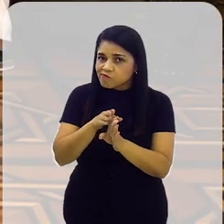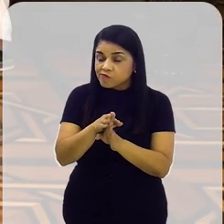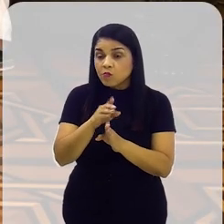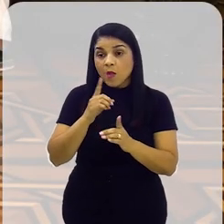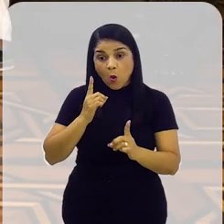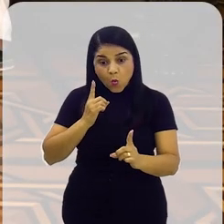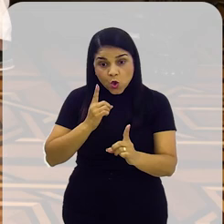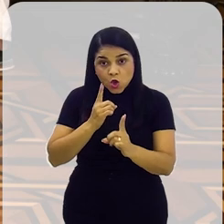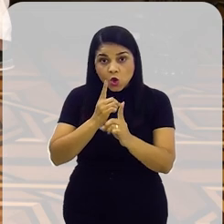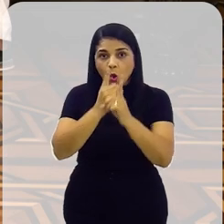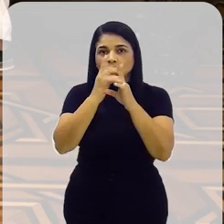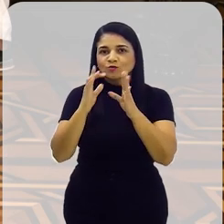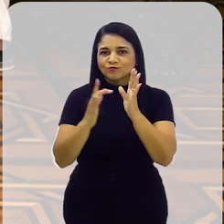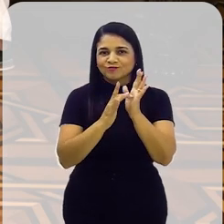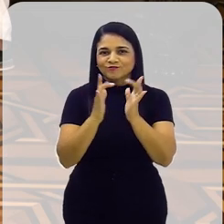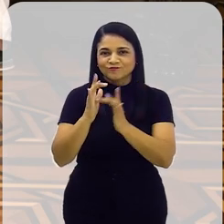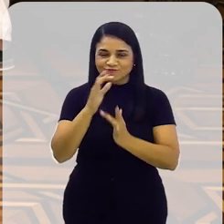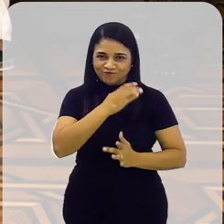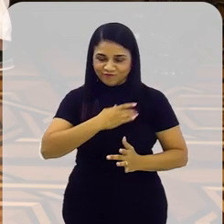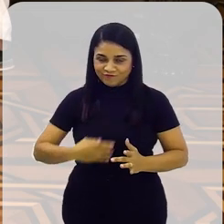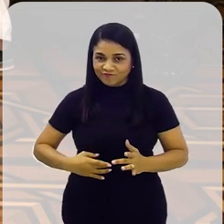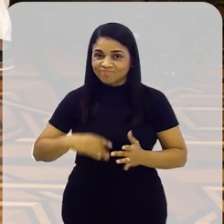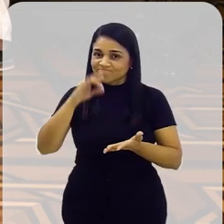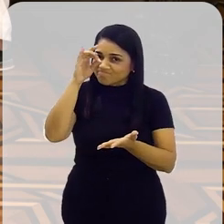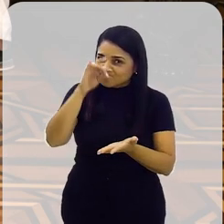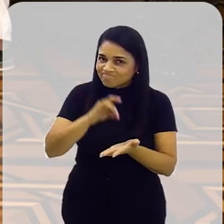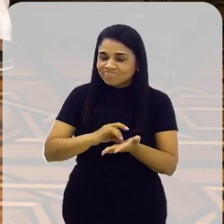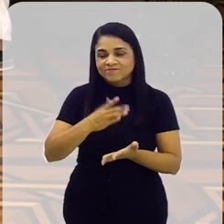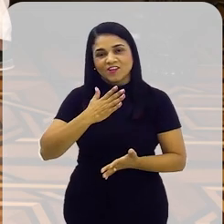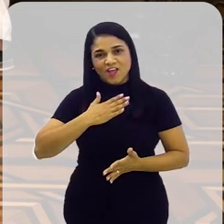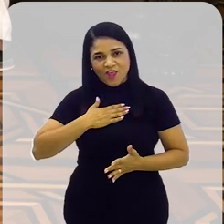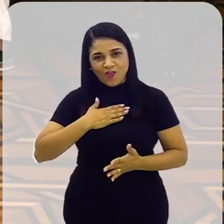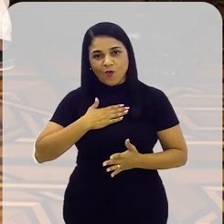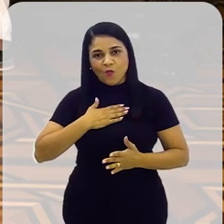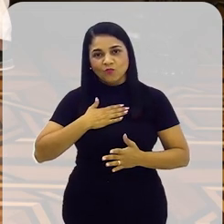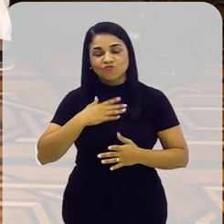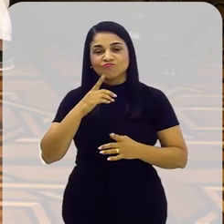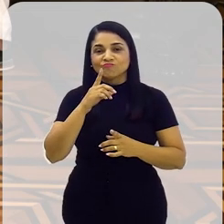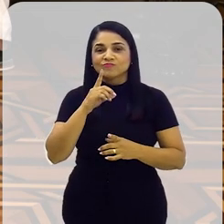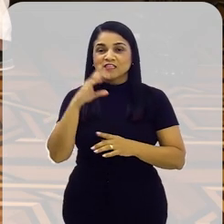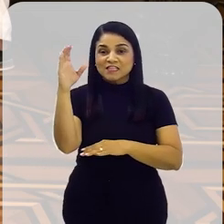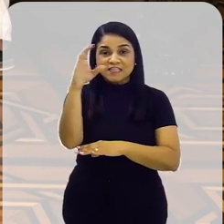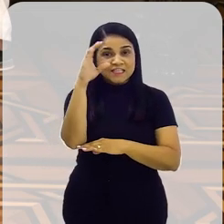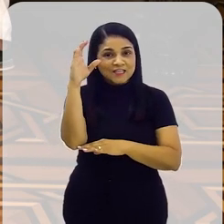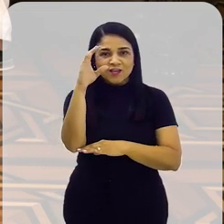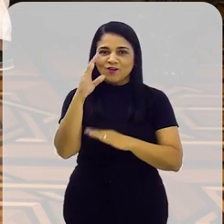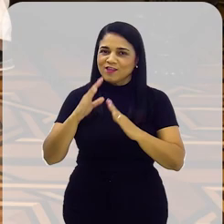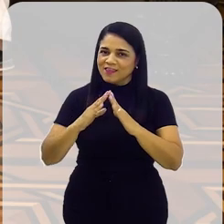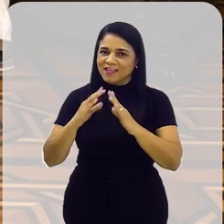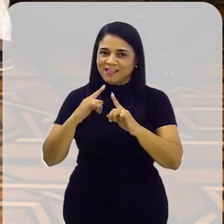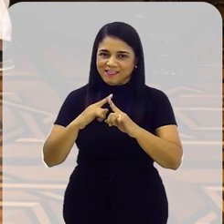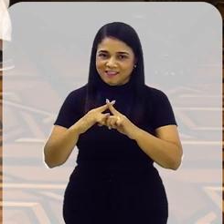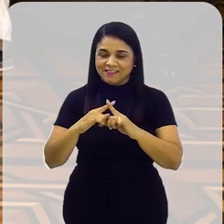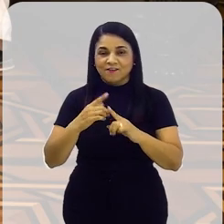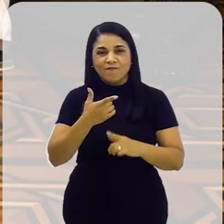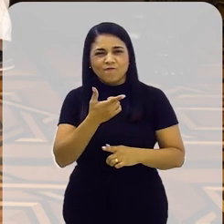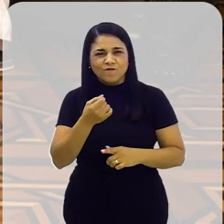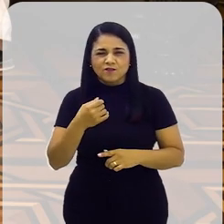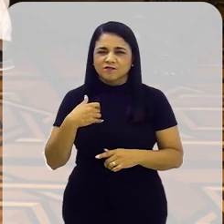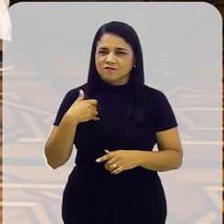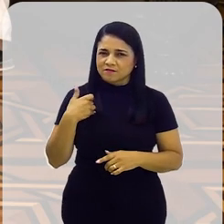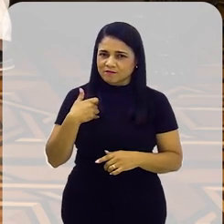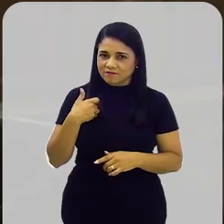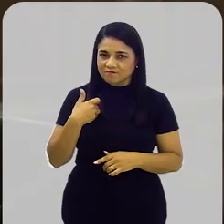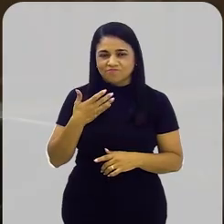o encontro mesmo com Cristo que eu tive foi nesse dia em Niterói. Nesse momento. Com 20 anos,